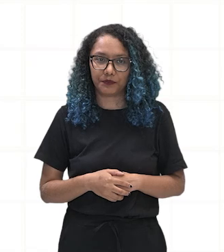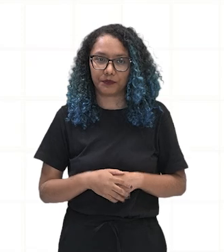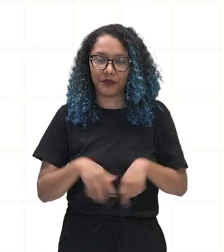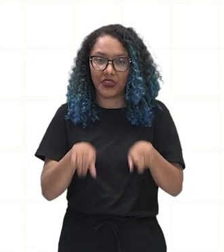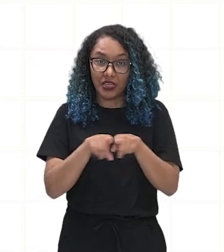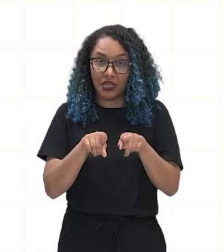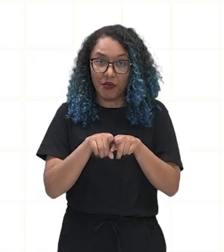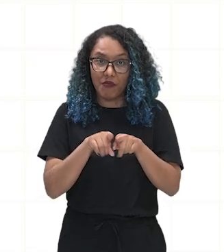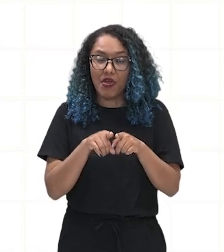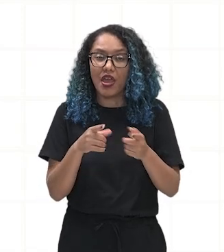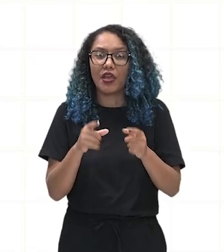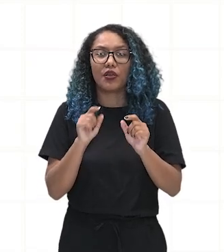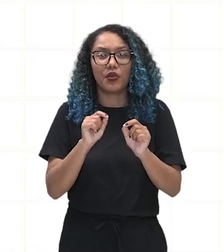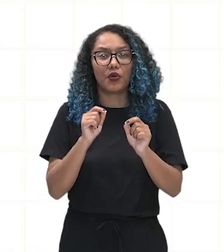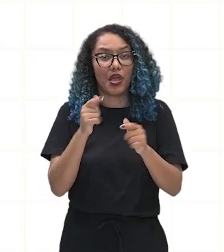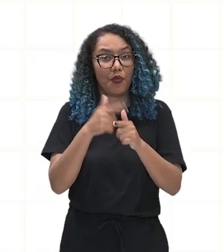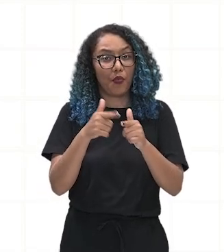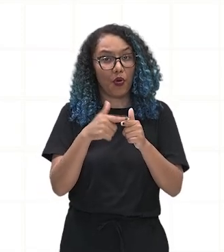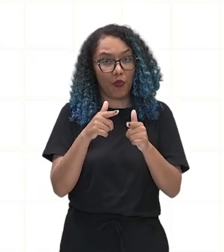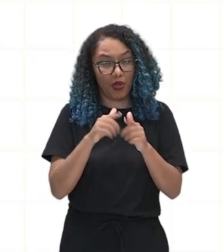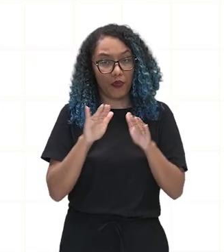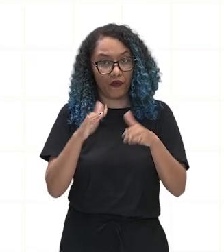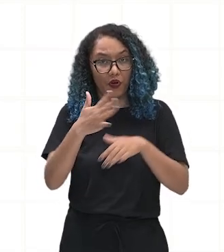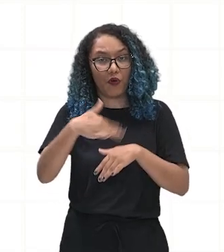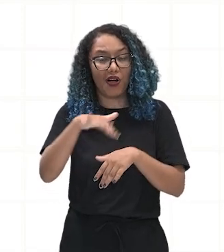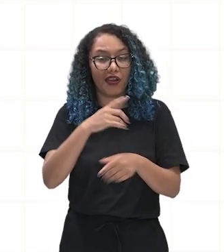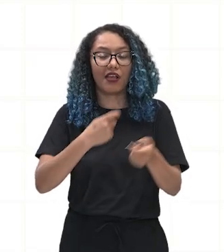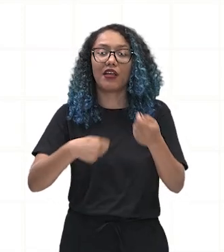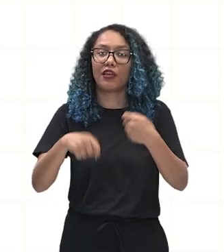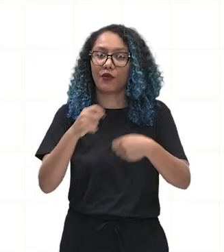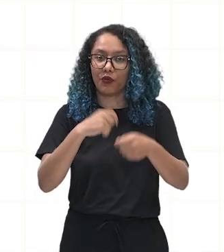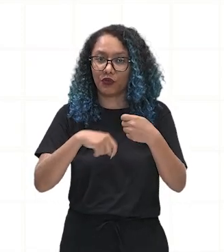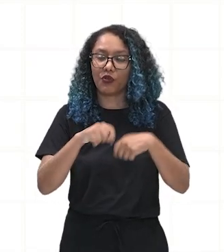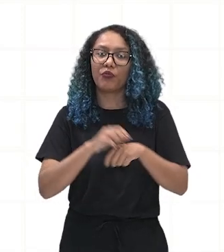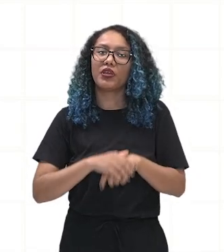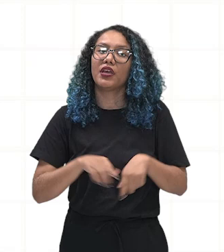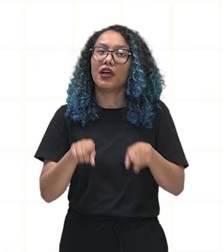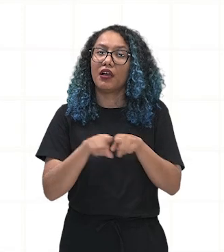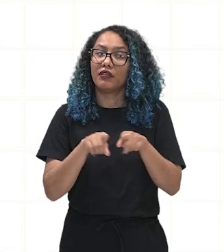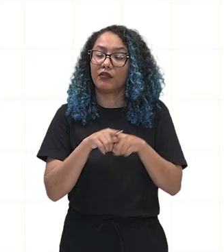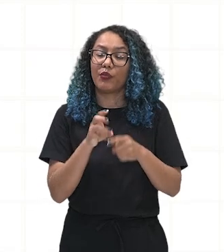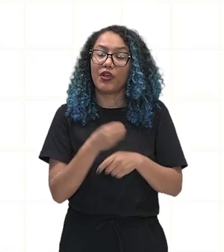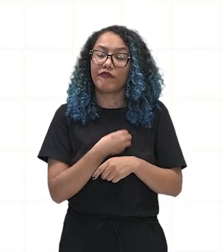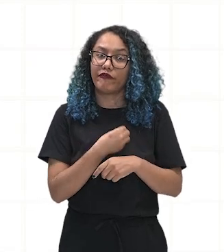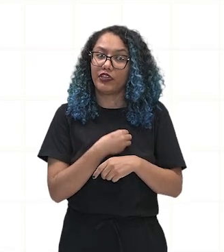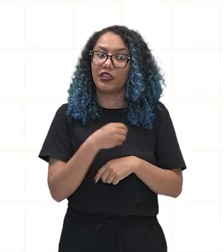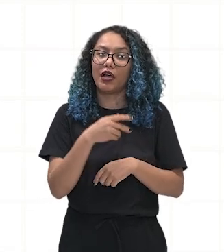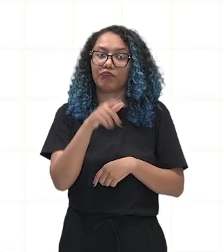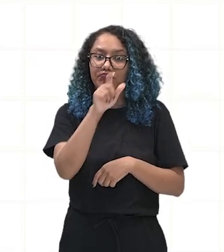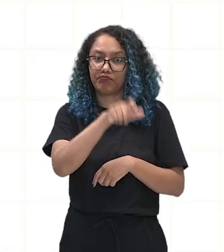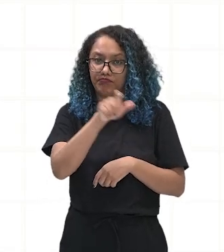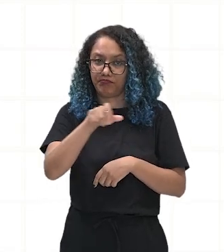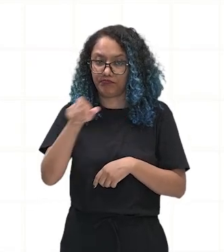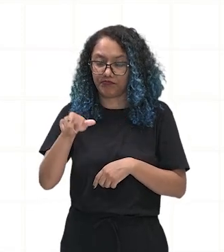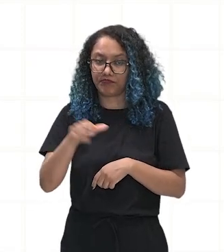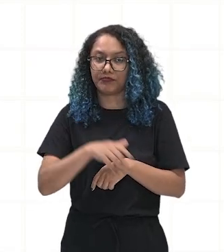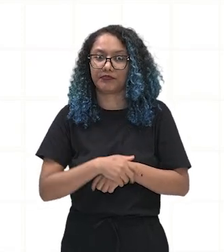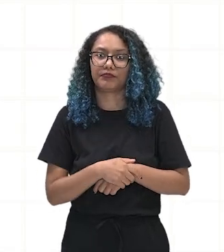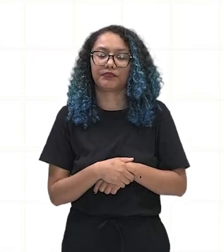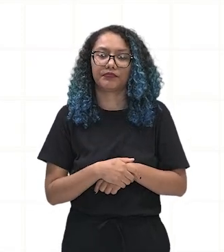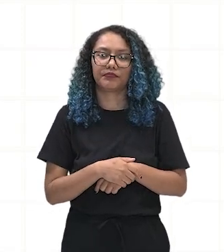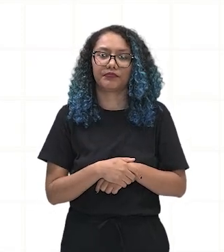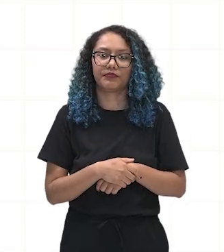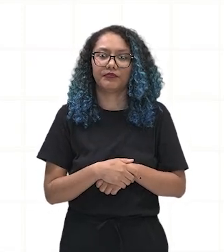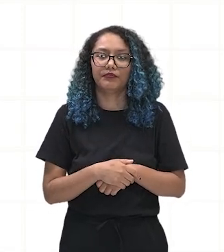problemas para a economia e para a vida das pessoas, tá? Então, a peste